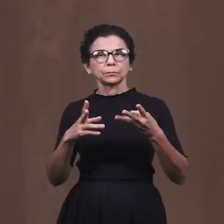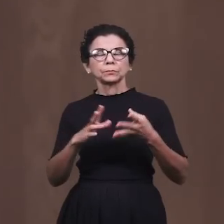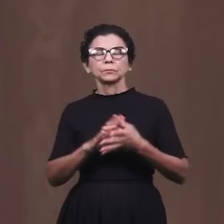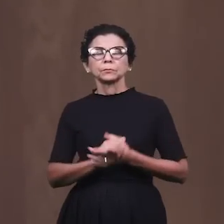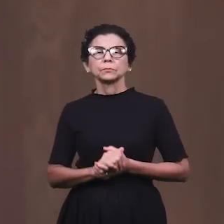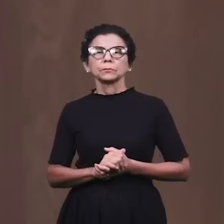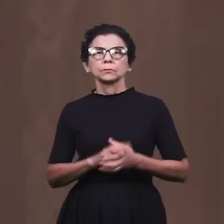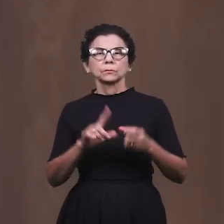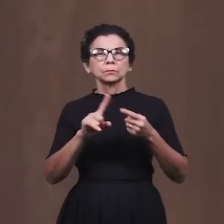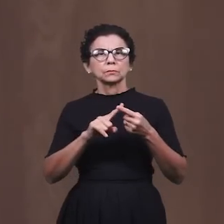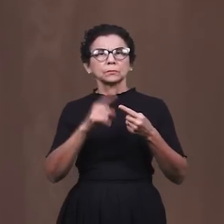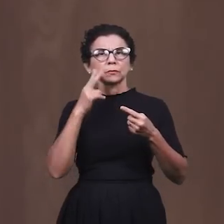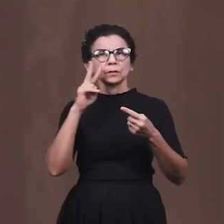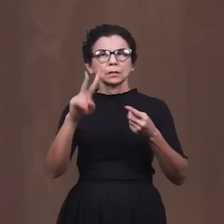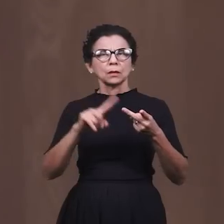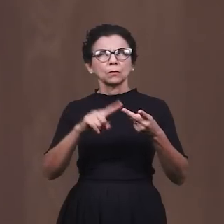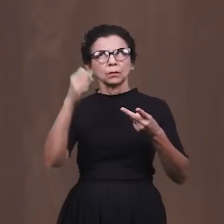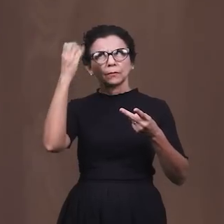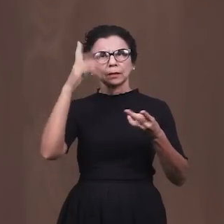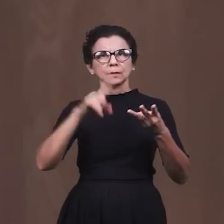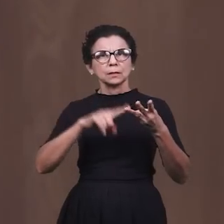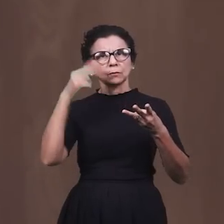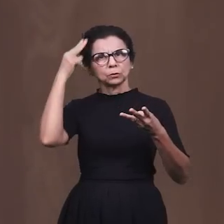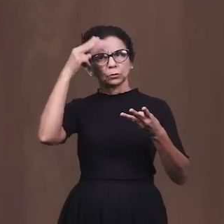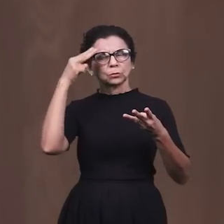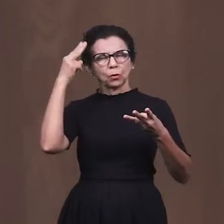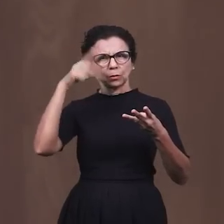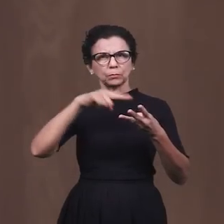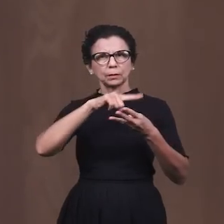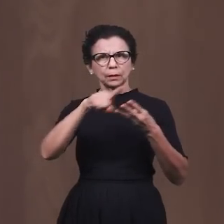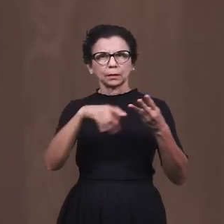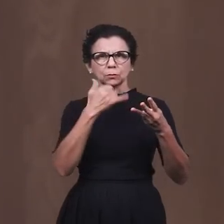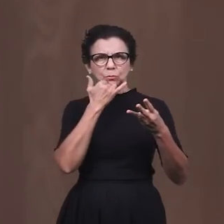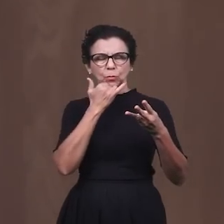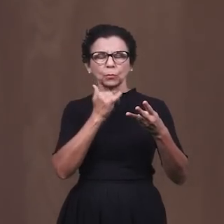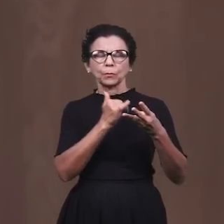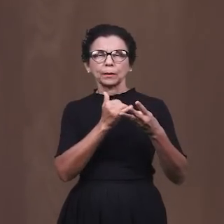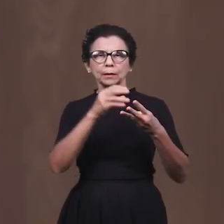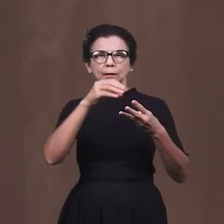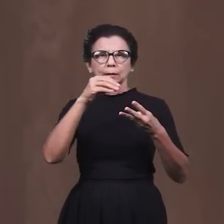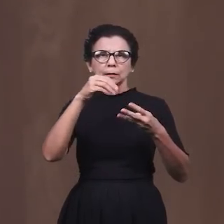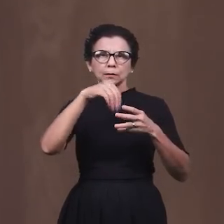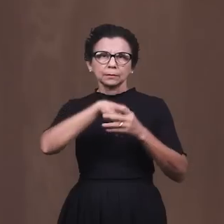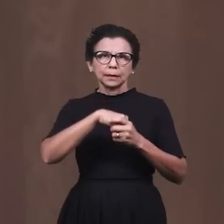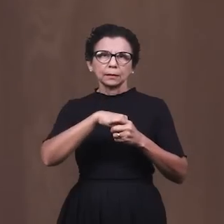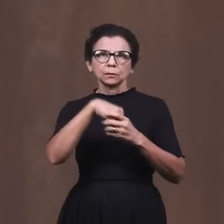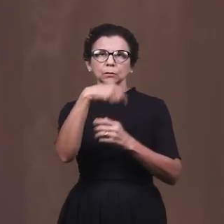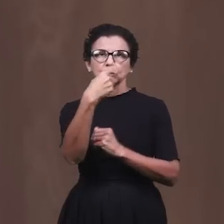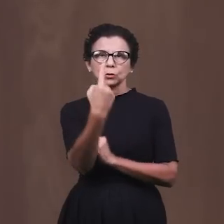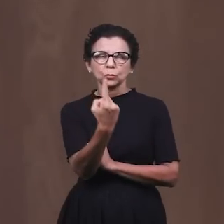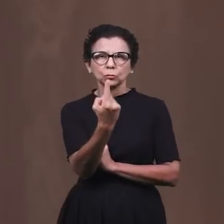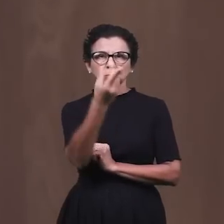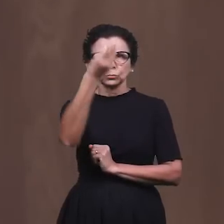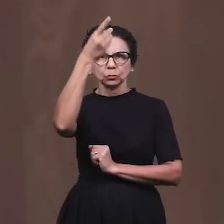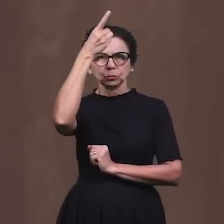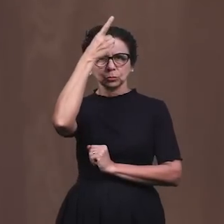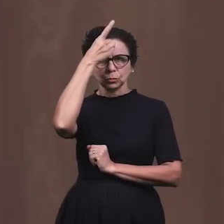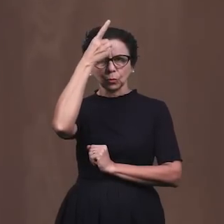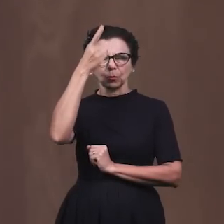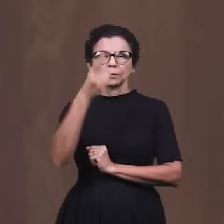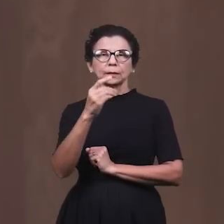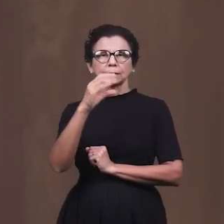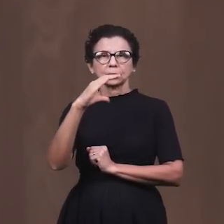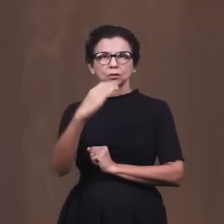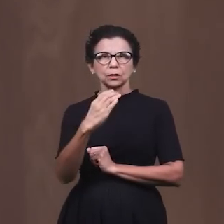seguinte maneira. O servo, quando ele tem um dom espiritual, seja um sonho, seja uma visão ou uma revelação, ou seja, um dom de